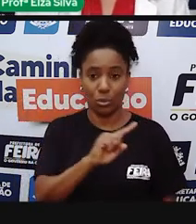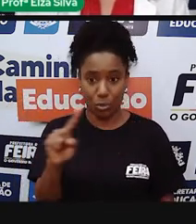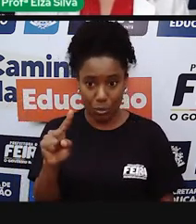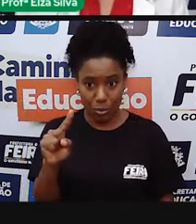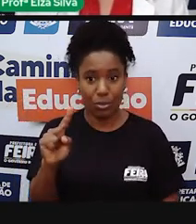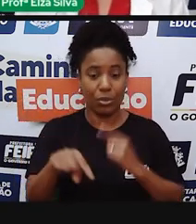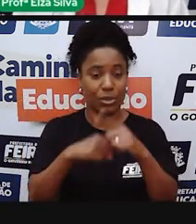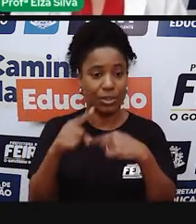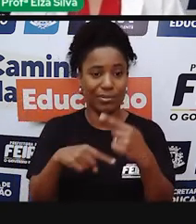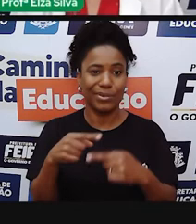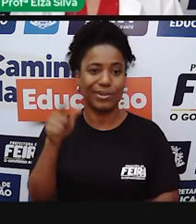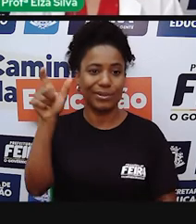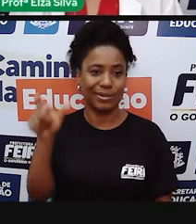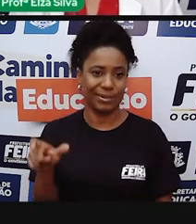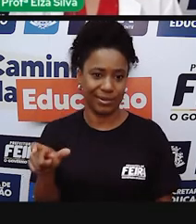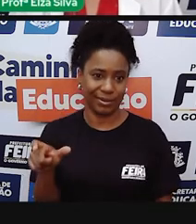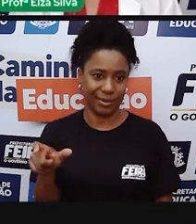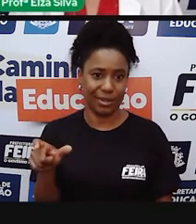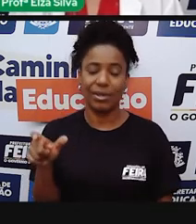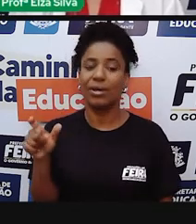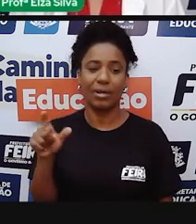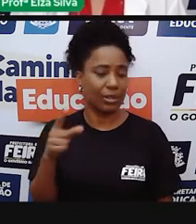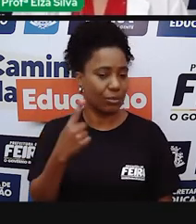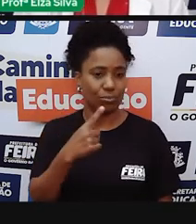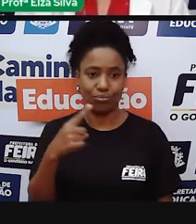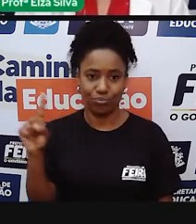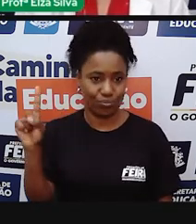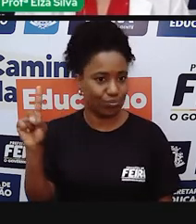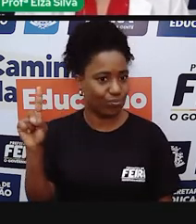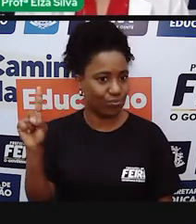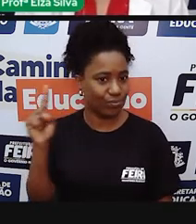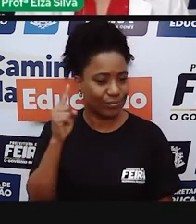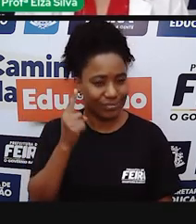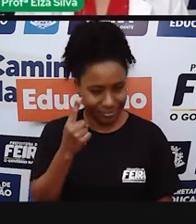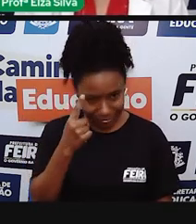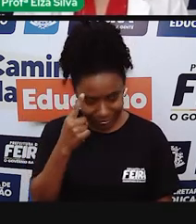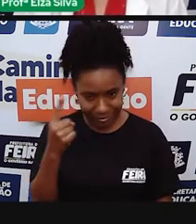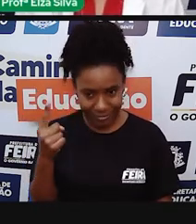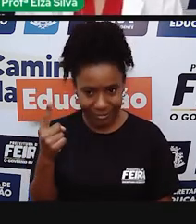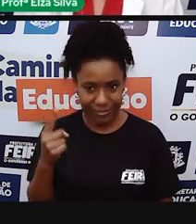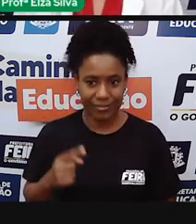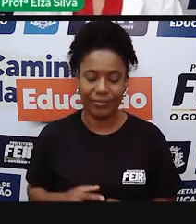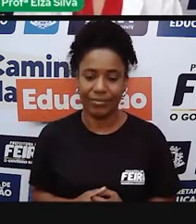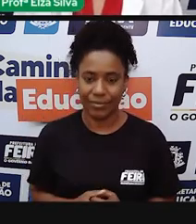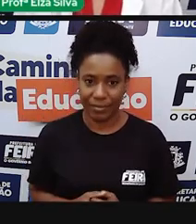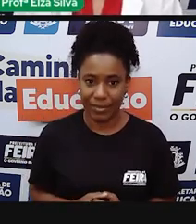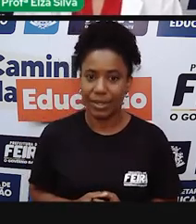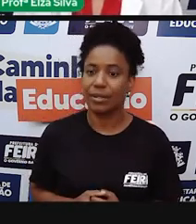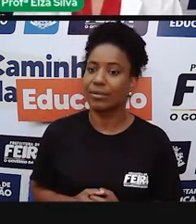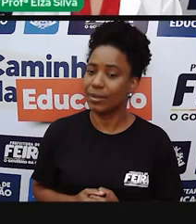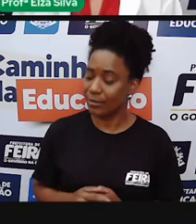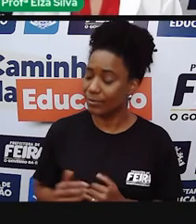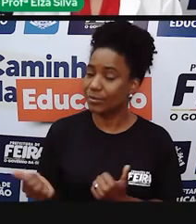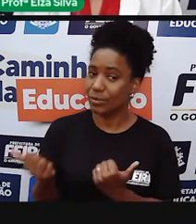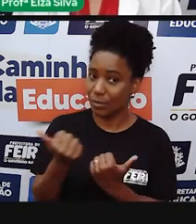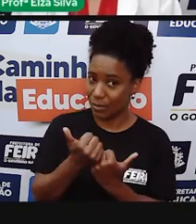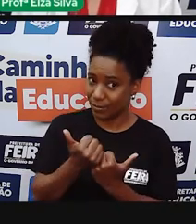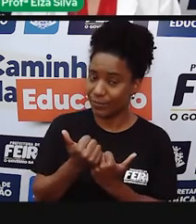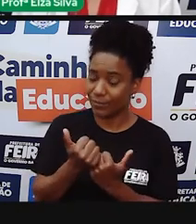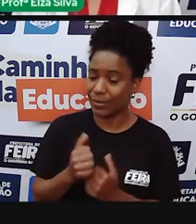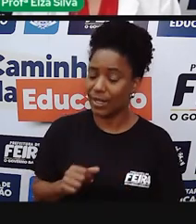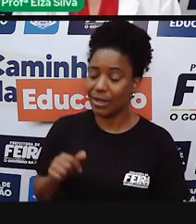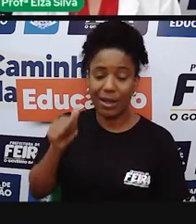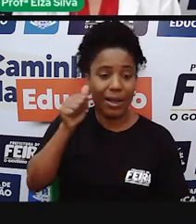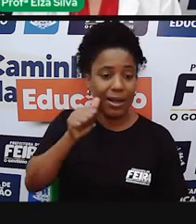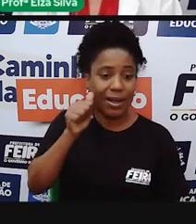substituir o pronome he pelo pronome she. Does she play soccer? Ela joga futebol? Yes,